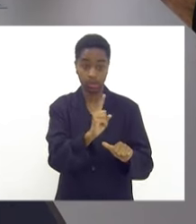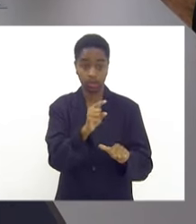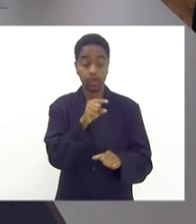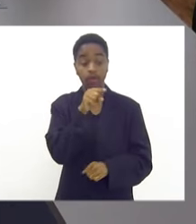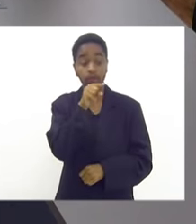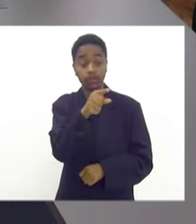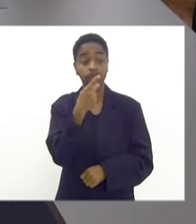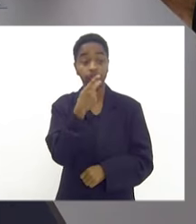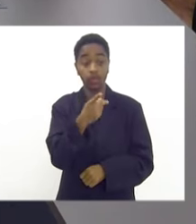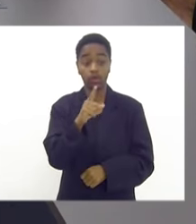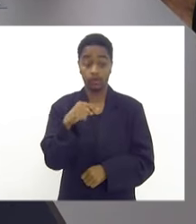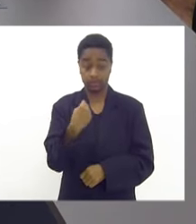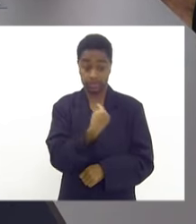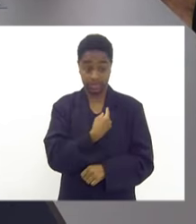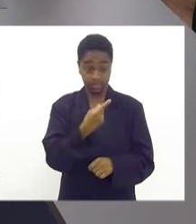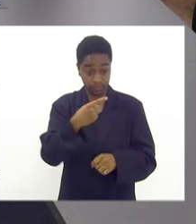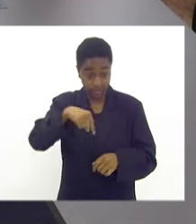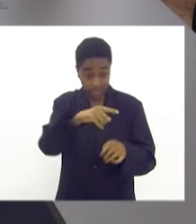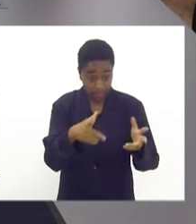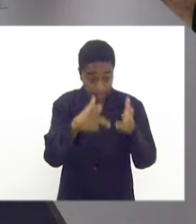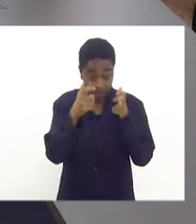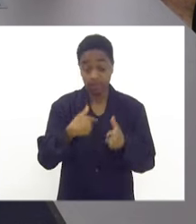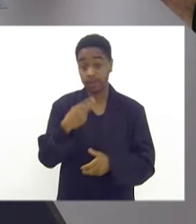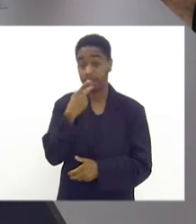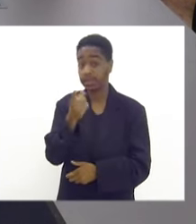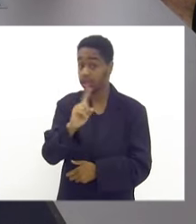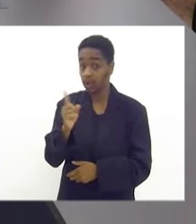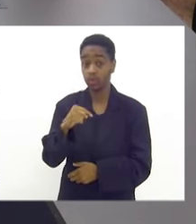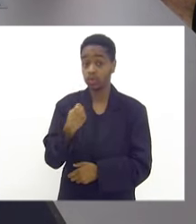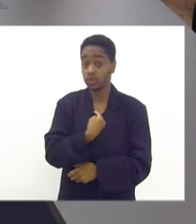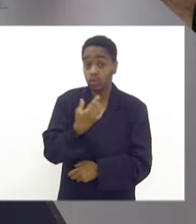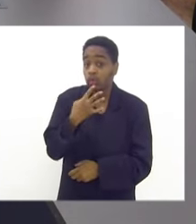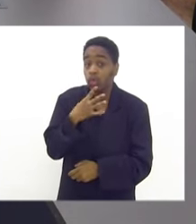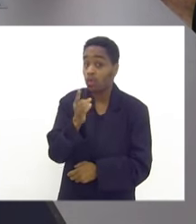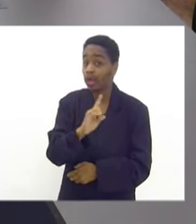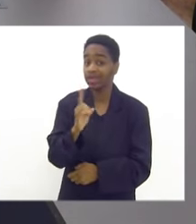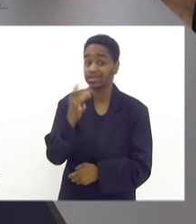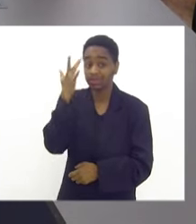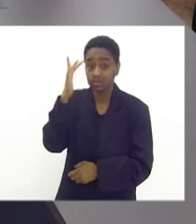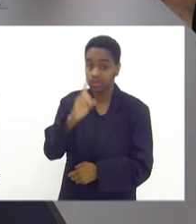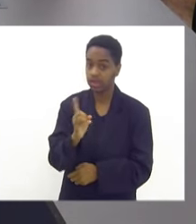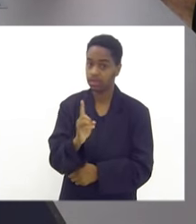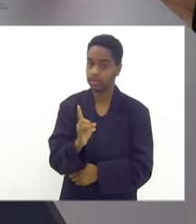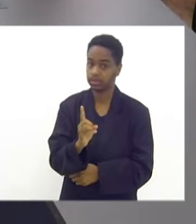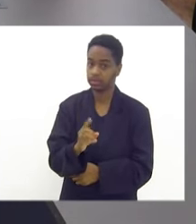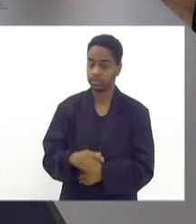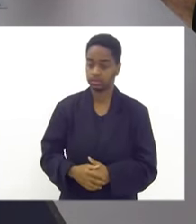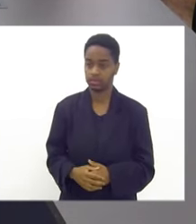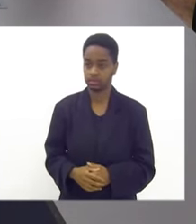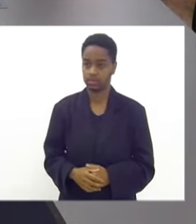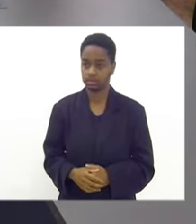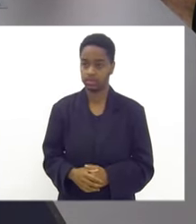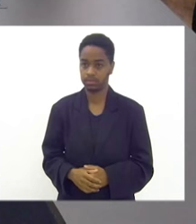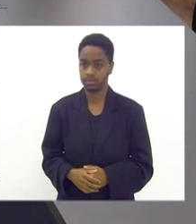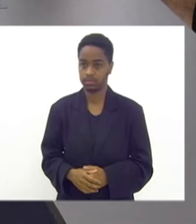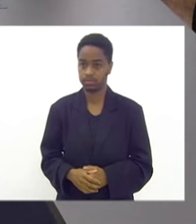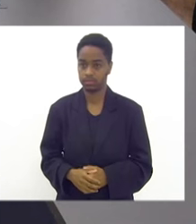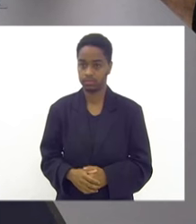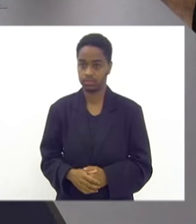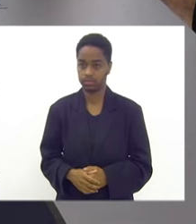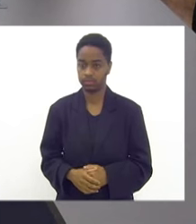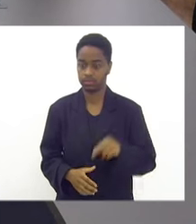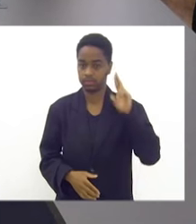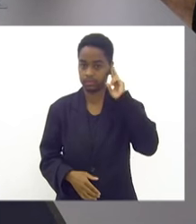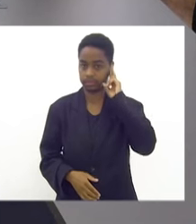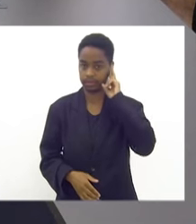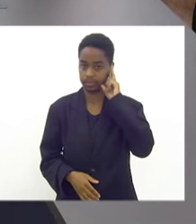a senhora falou o Ibama reconhece eu falei não o Ibama não reconhece porque o Ibama não conhece tá bom o Ibama não conhece 20.000 l de